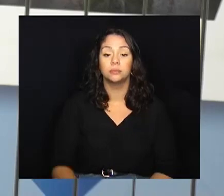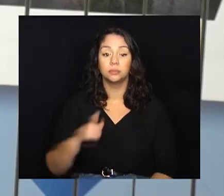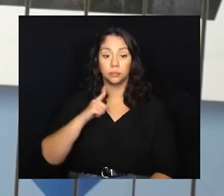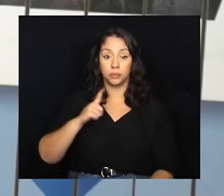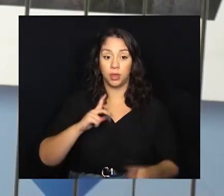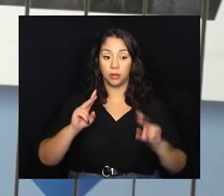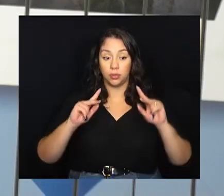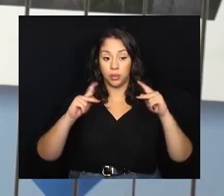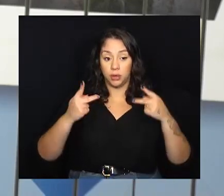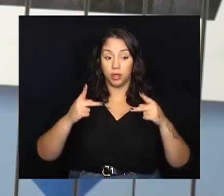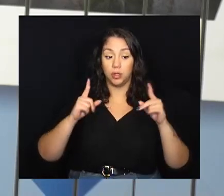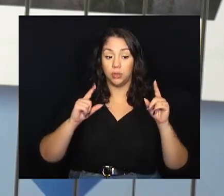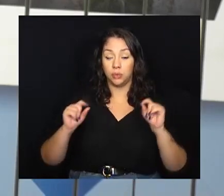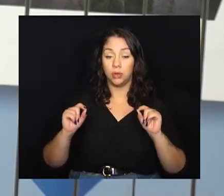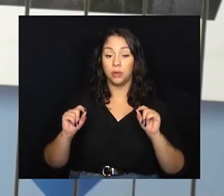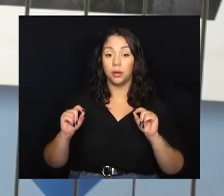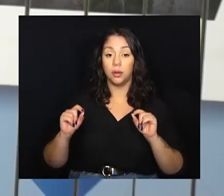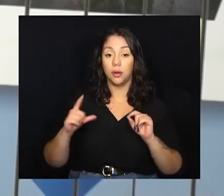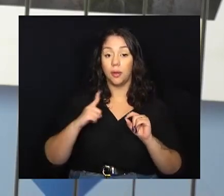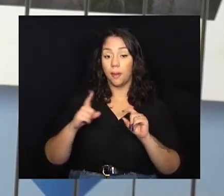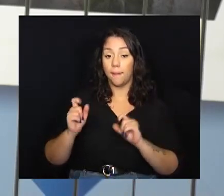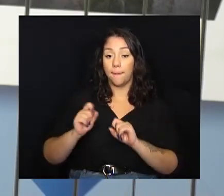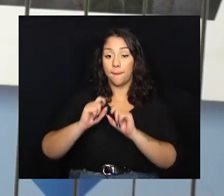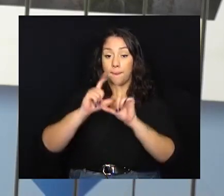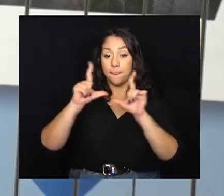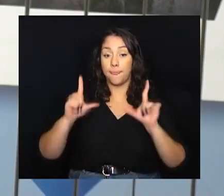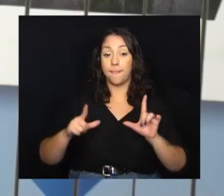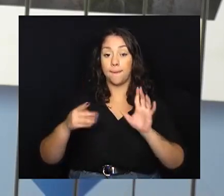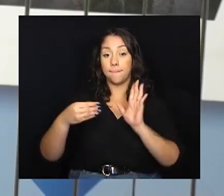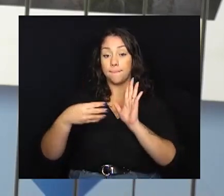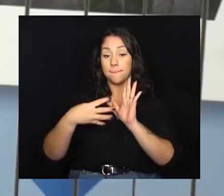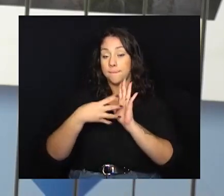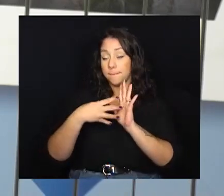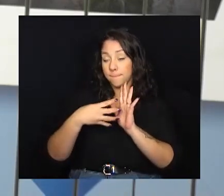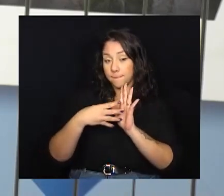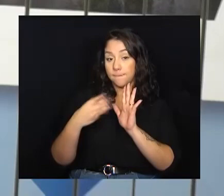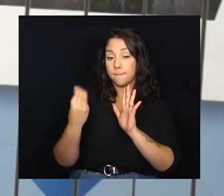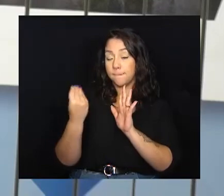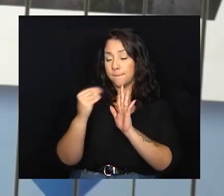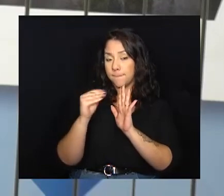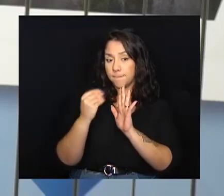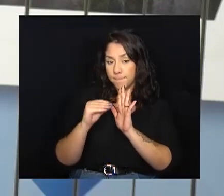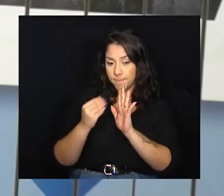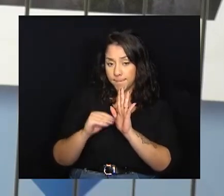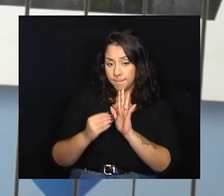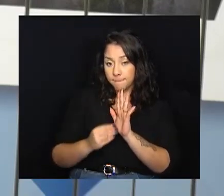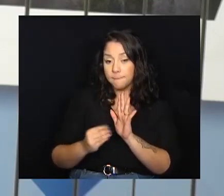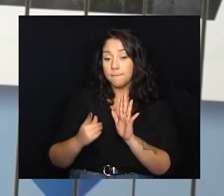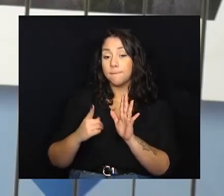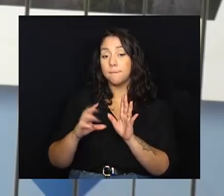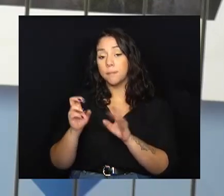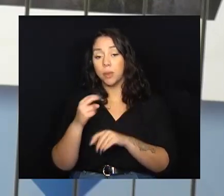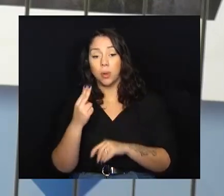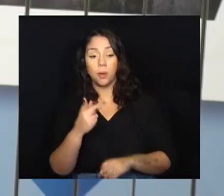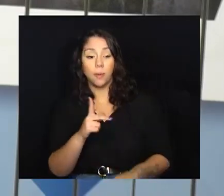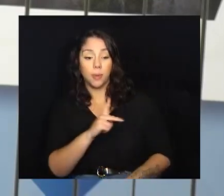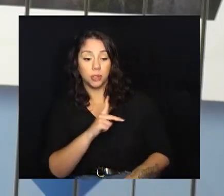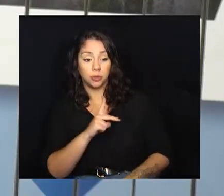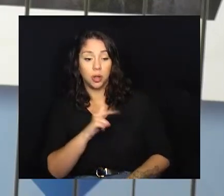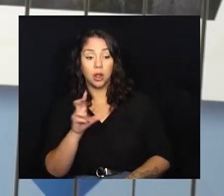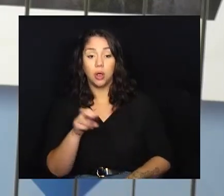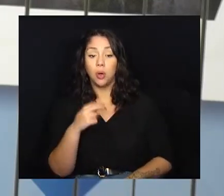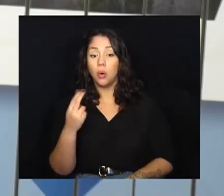que tem você Abre ali um formulário preenchendo os dados do evento do seu estabelecimento ou seus dados pessoais